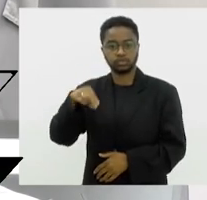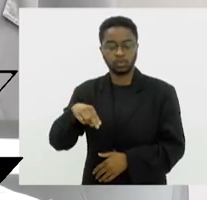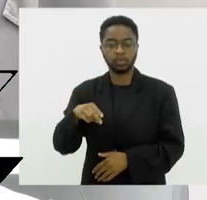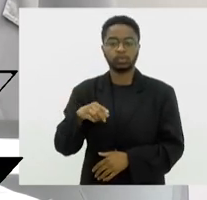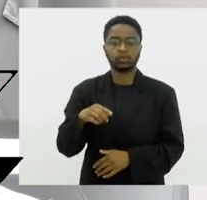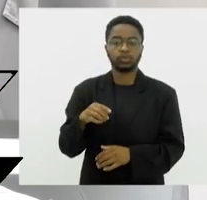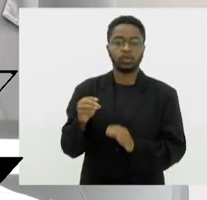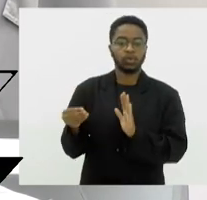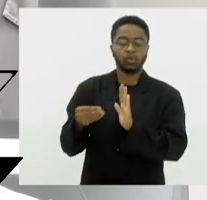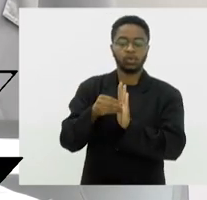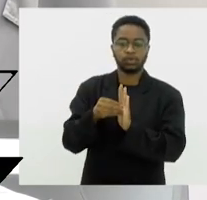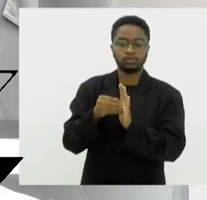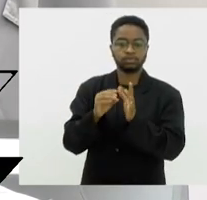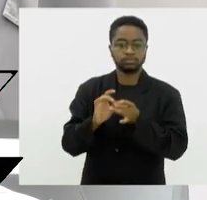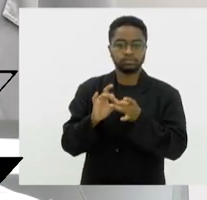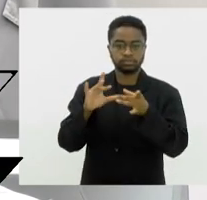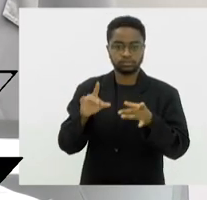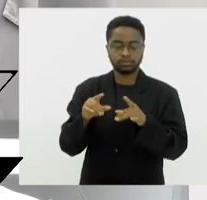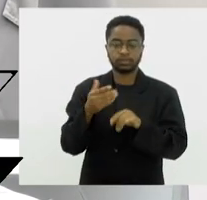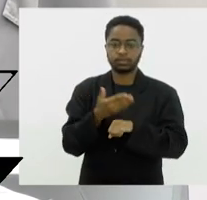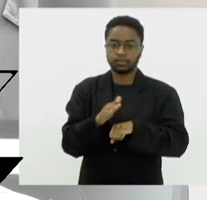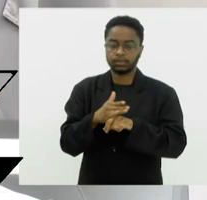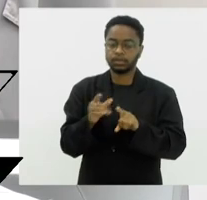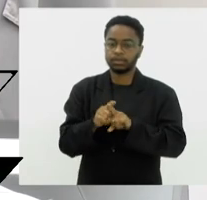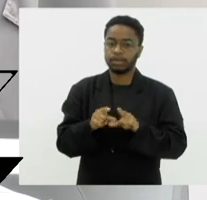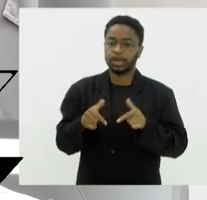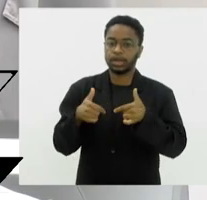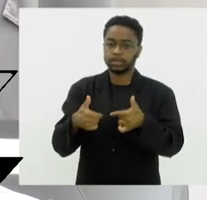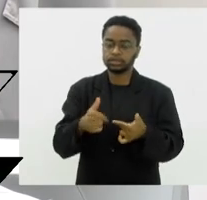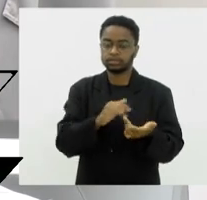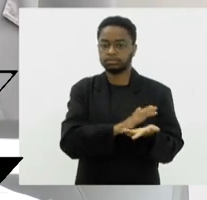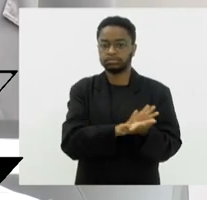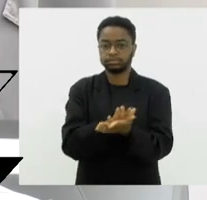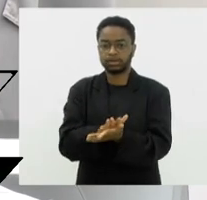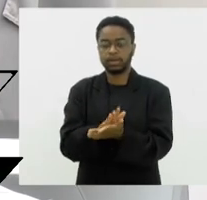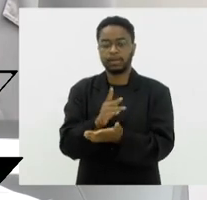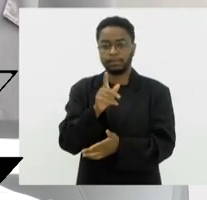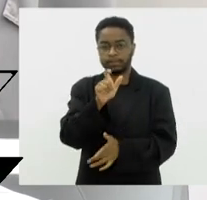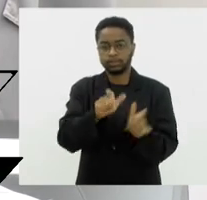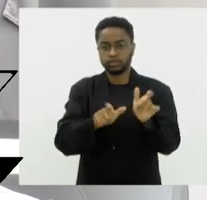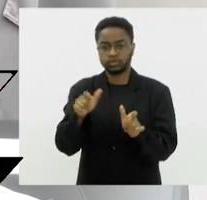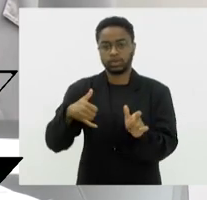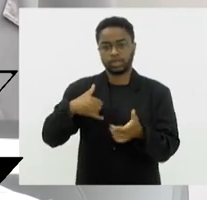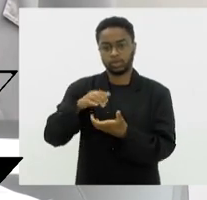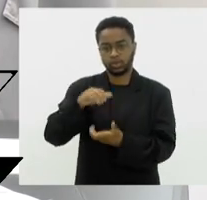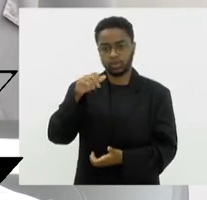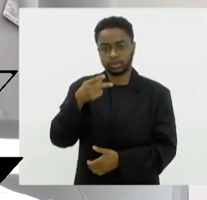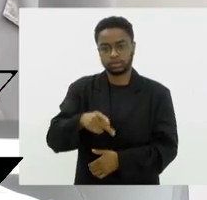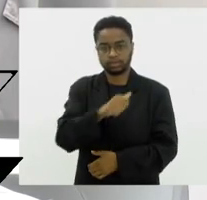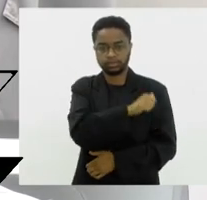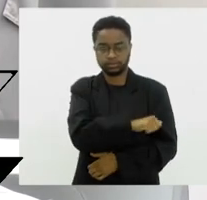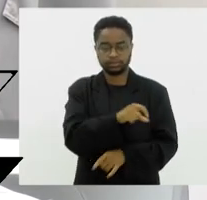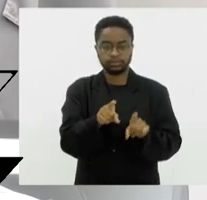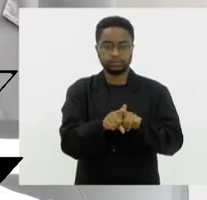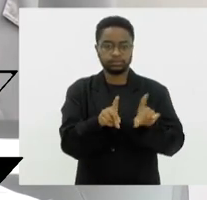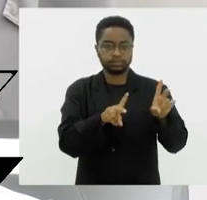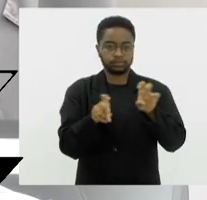atos, a práticas e atos discriminatórios à pessoa idosa no Estado do Rio de Janeiro e dá outras providências.